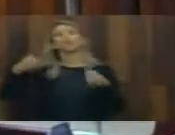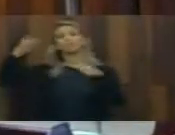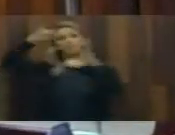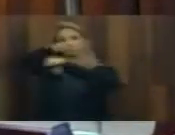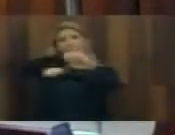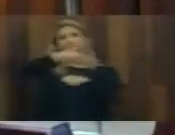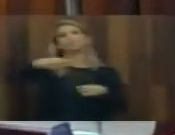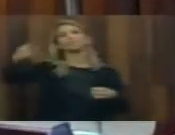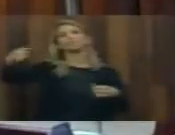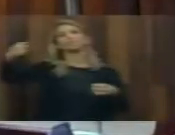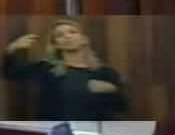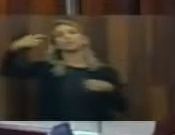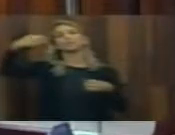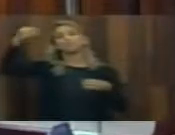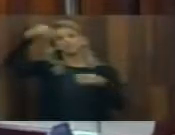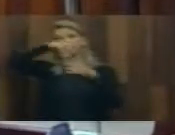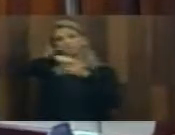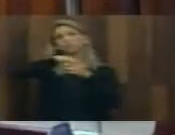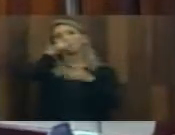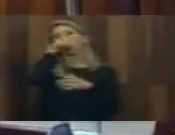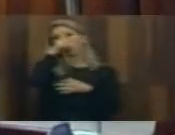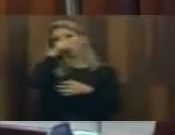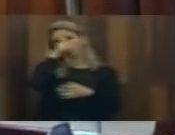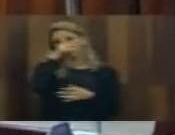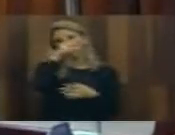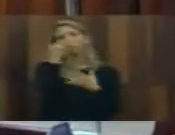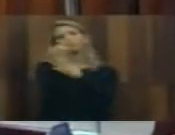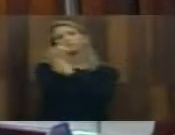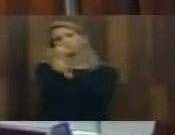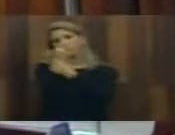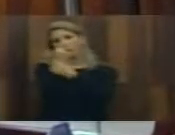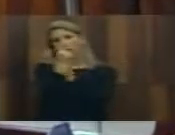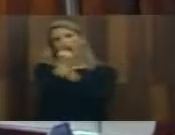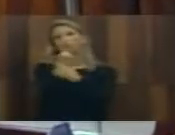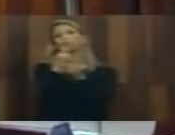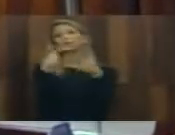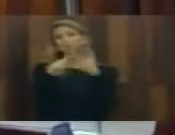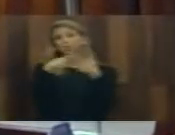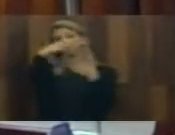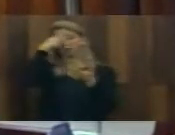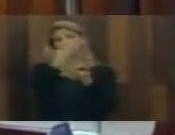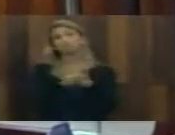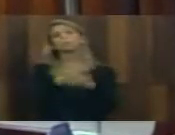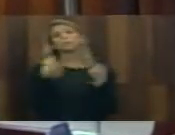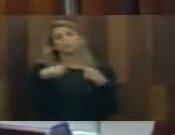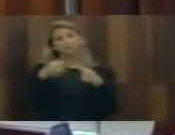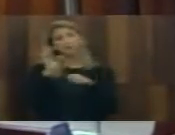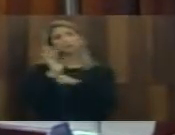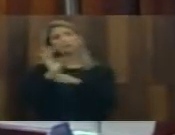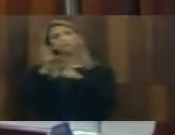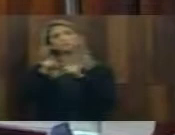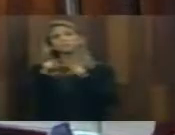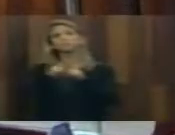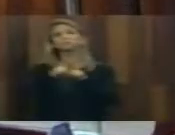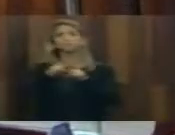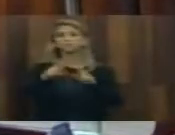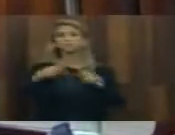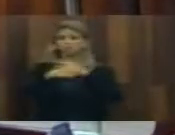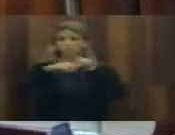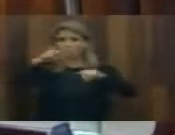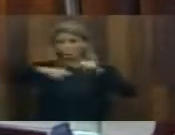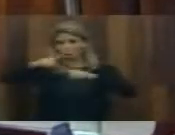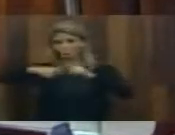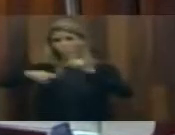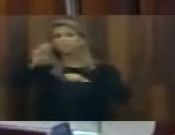é claro que para os guardas resguardarem o nosso patrimônio, mas além do patrimônio, o maior